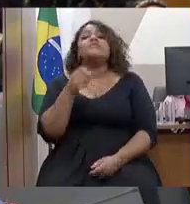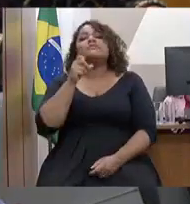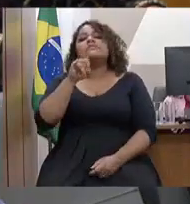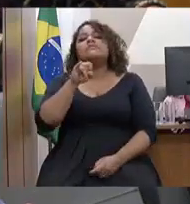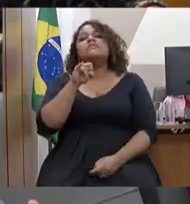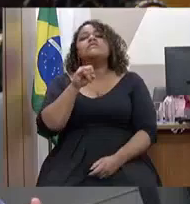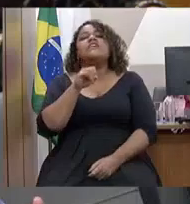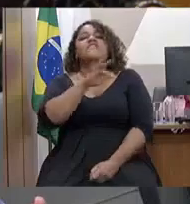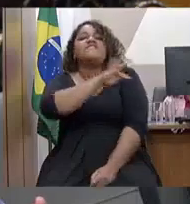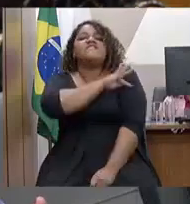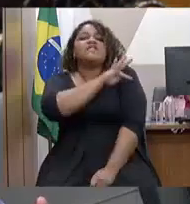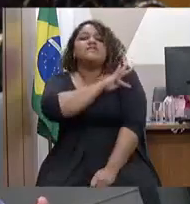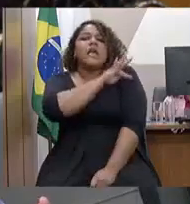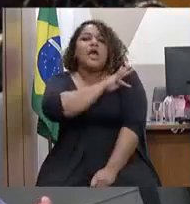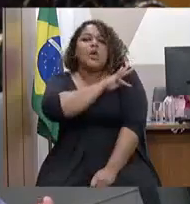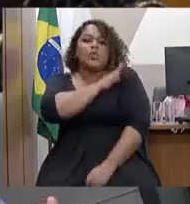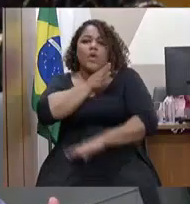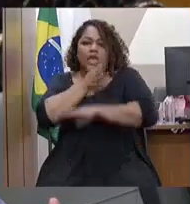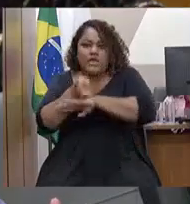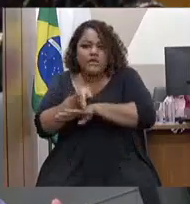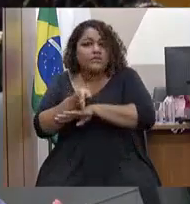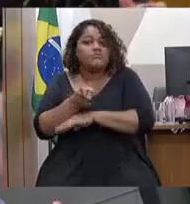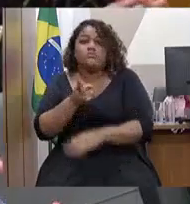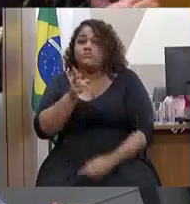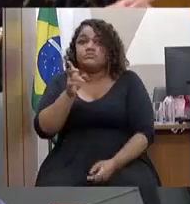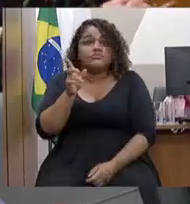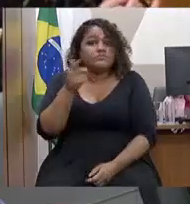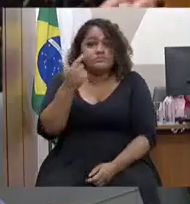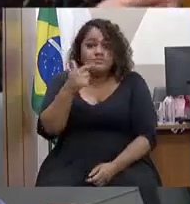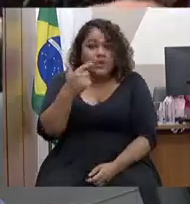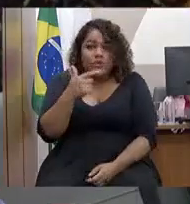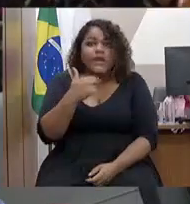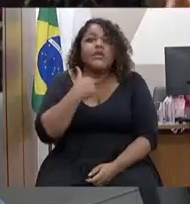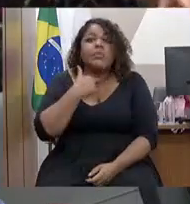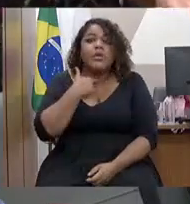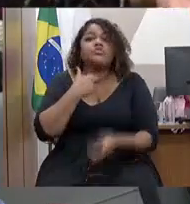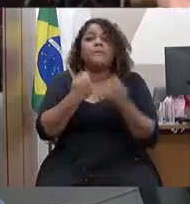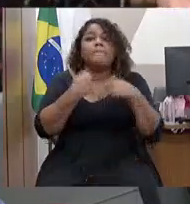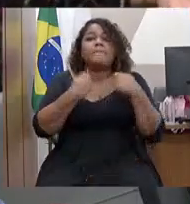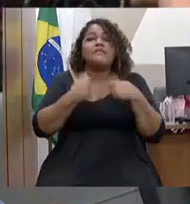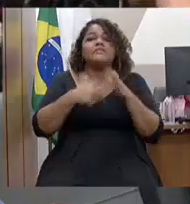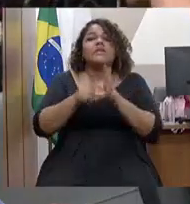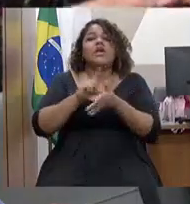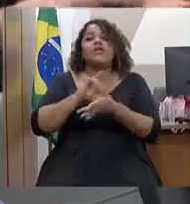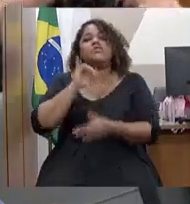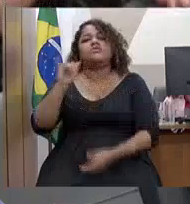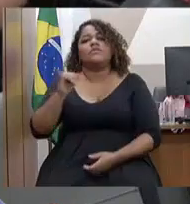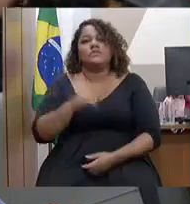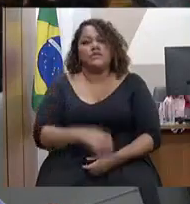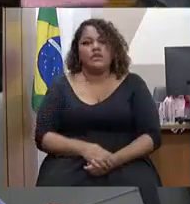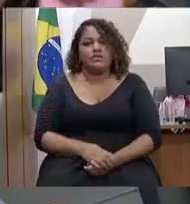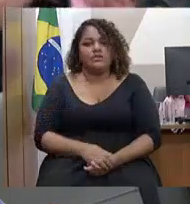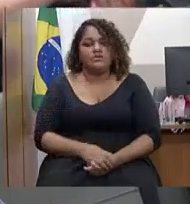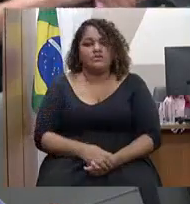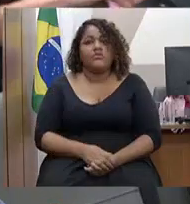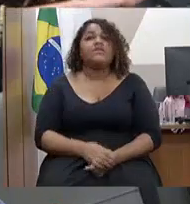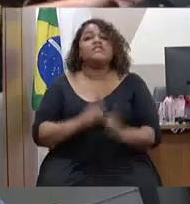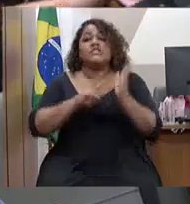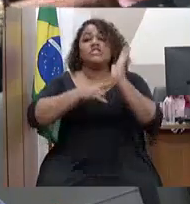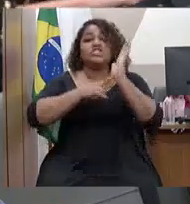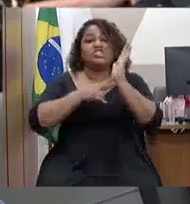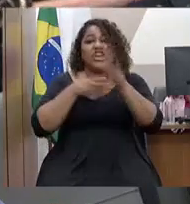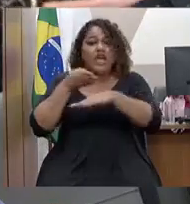prévio dentro da área de mineração sindicatos não tem acesso ao processo de trabalho dentro da área de mineração então